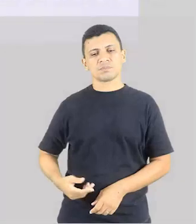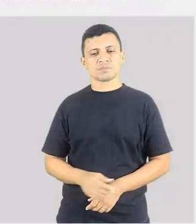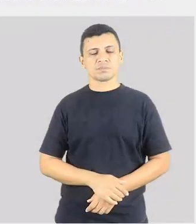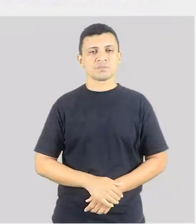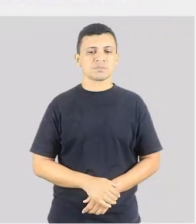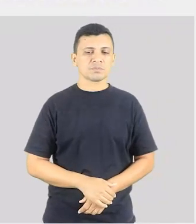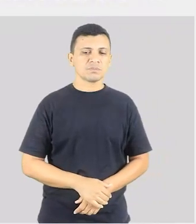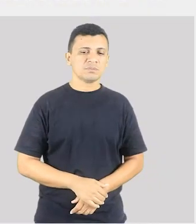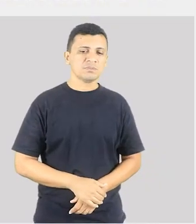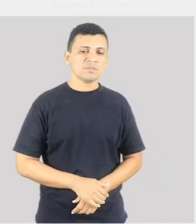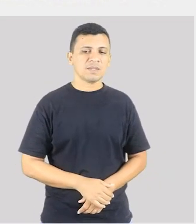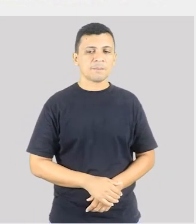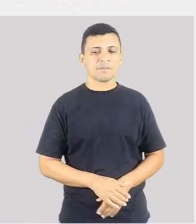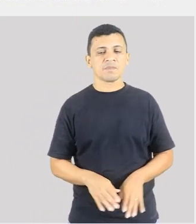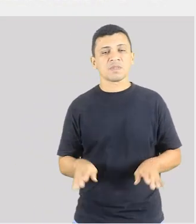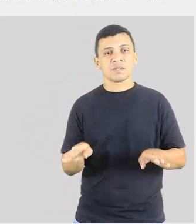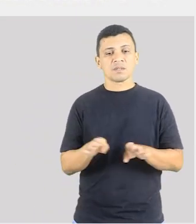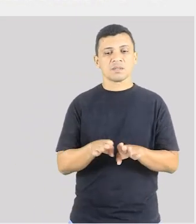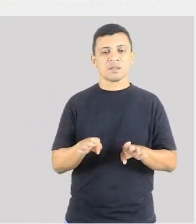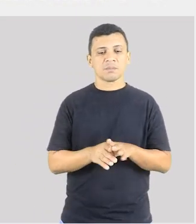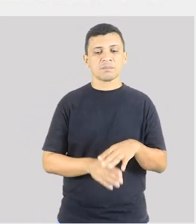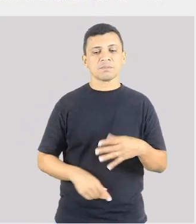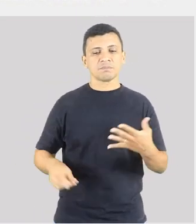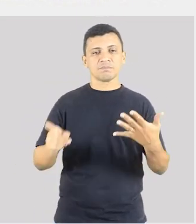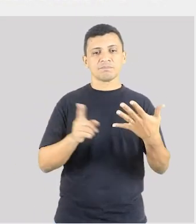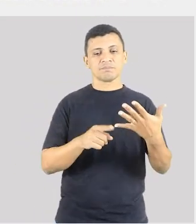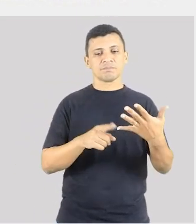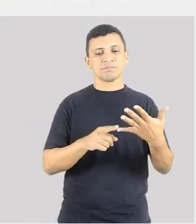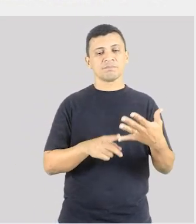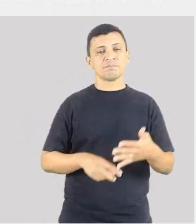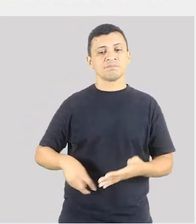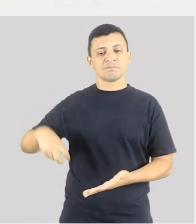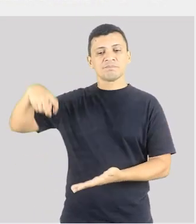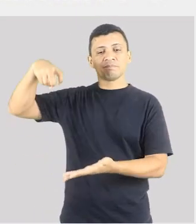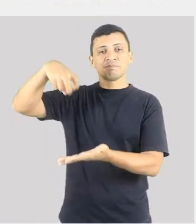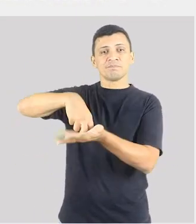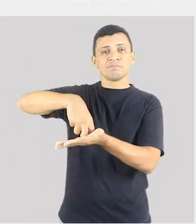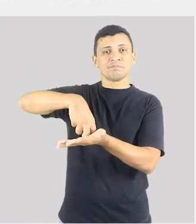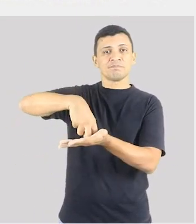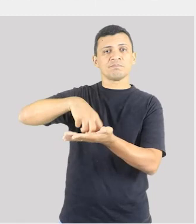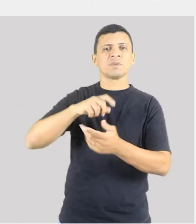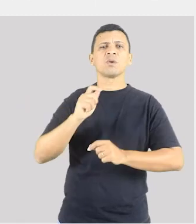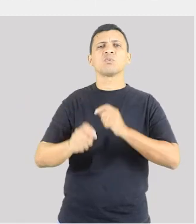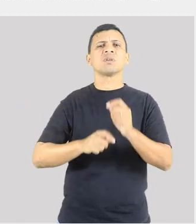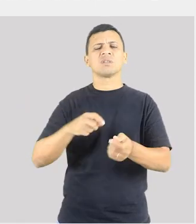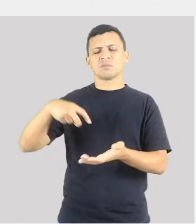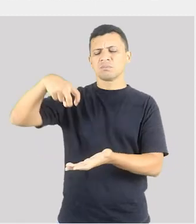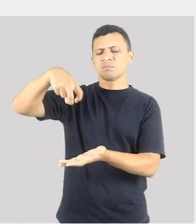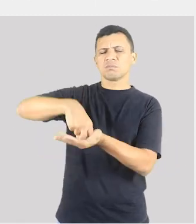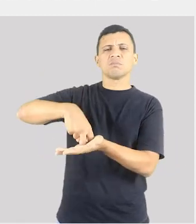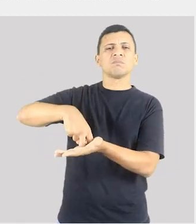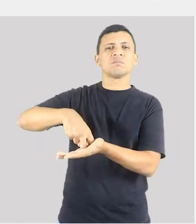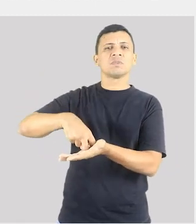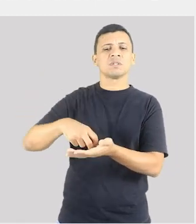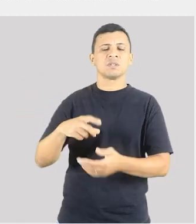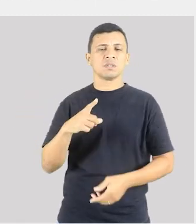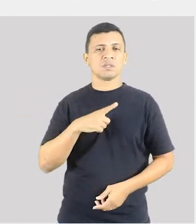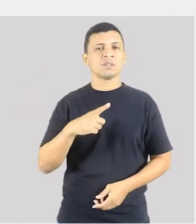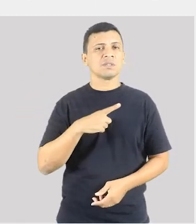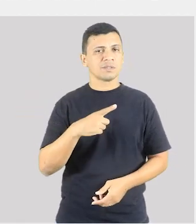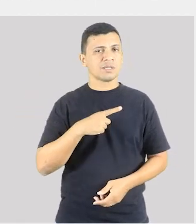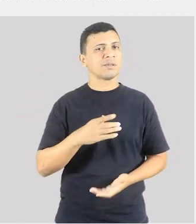Como quinta espécie, nós temos os atos punitivos. E os atos punitivos são justamente aqueles que contêm